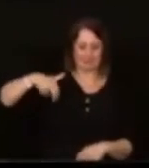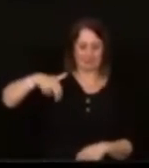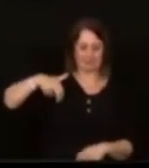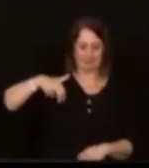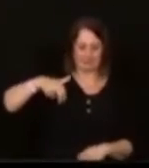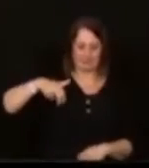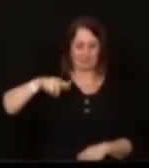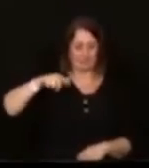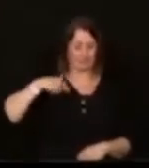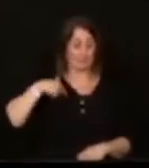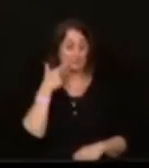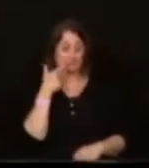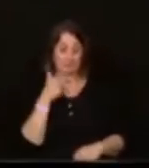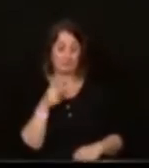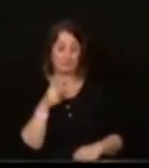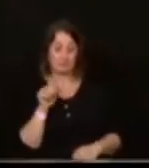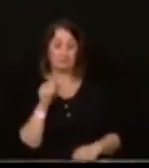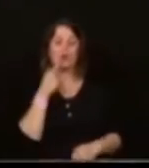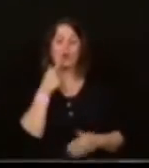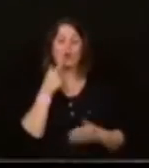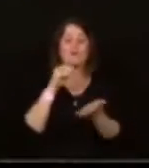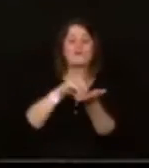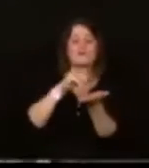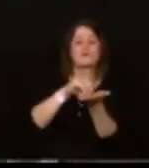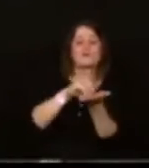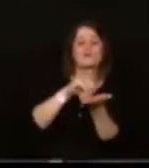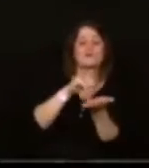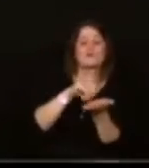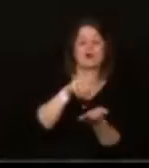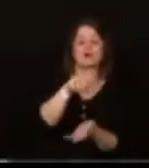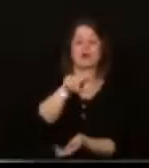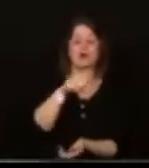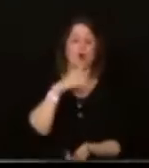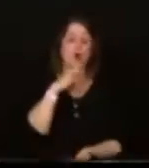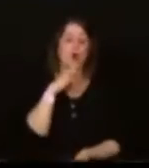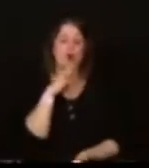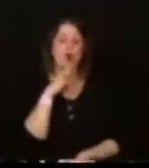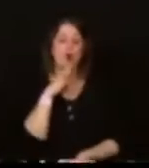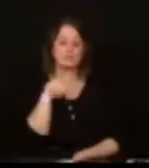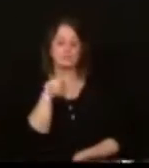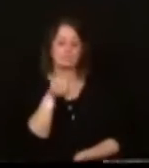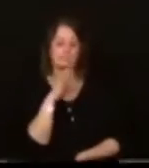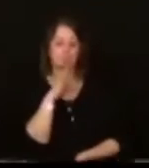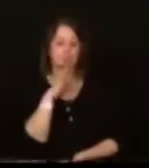a outra passagem, por falta de conhecimento, meu povo pereceu.